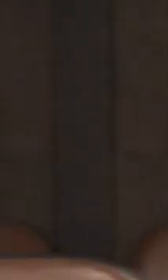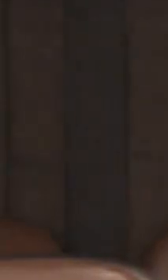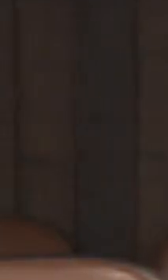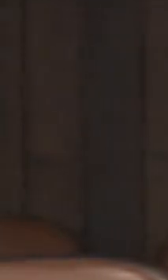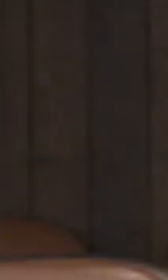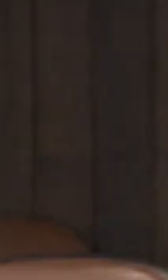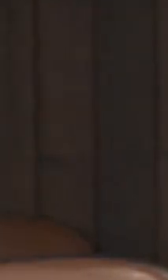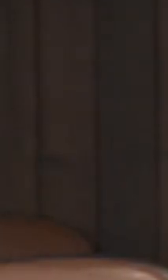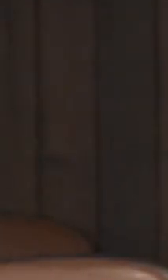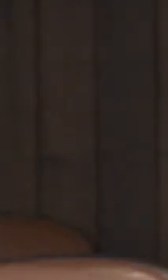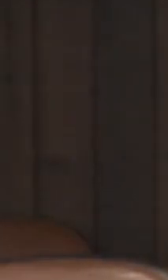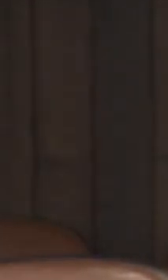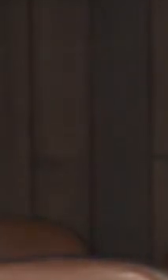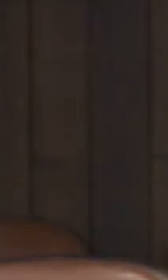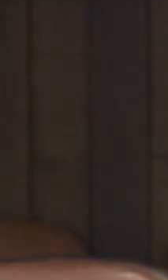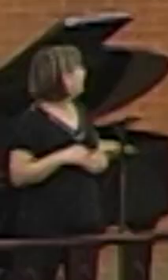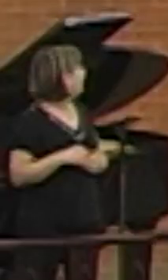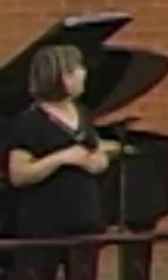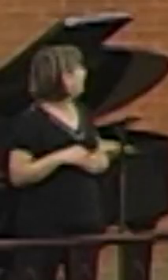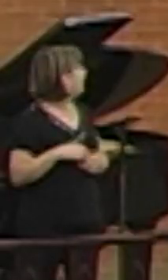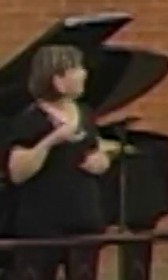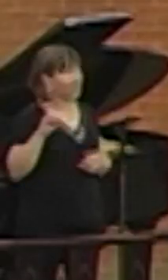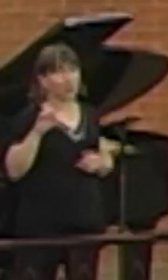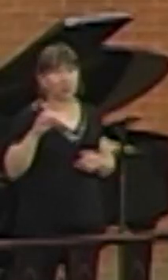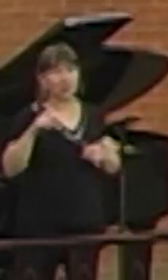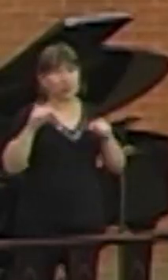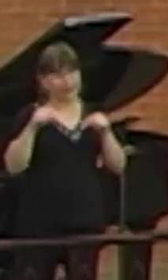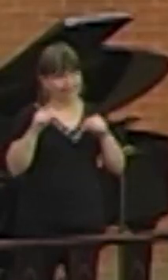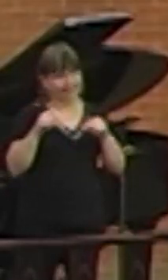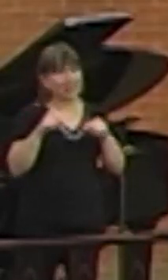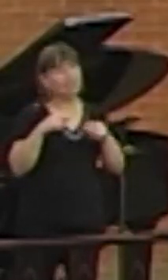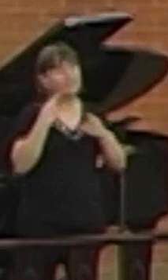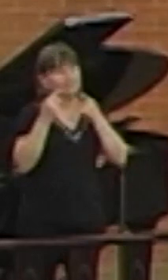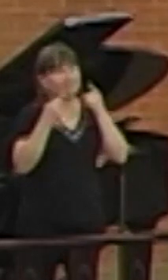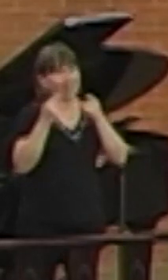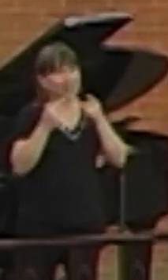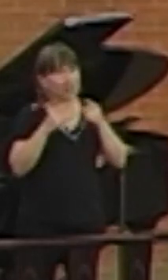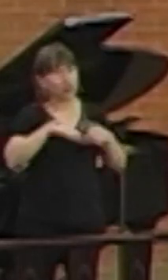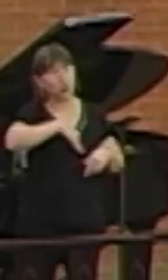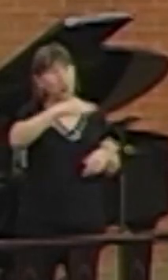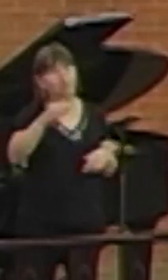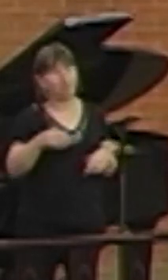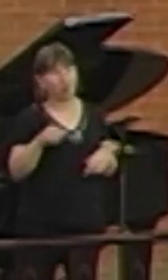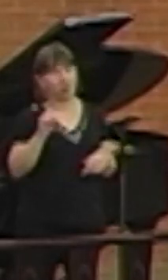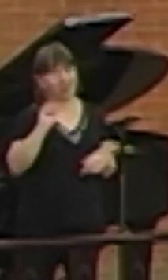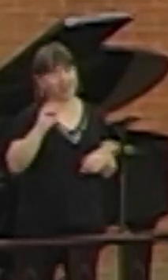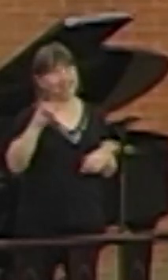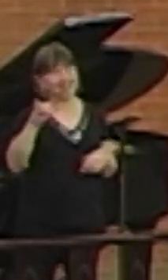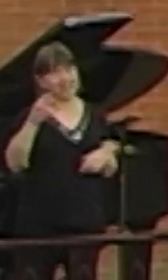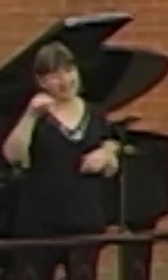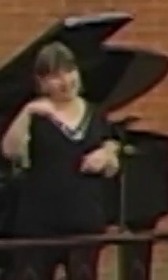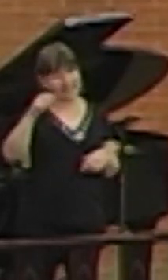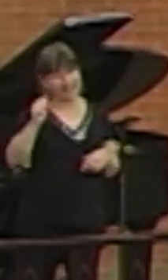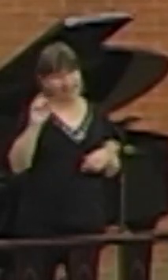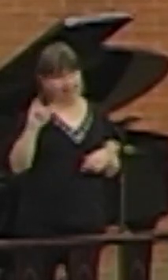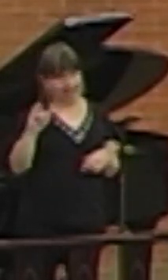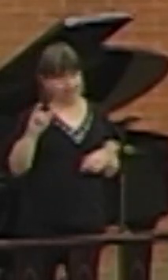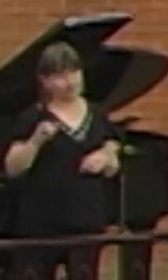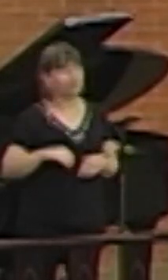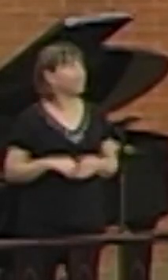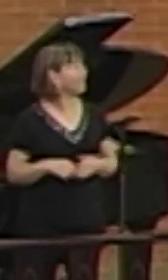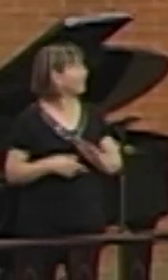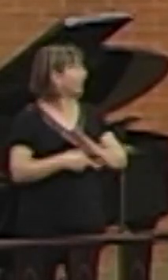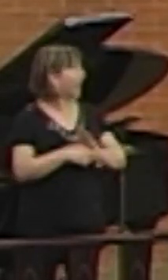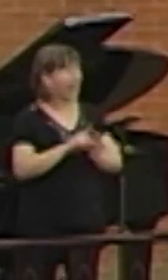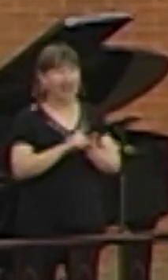Tenda da congregação ao povo mas aqui ele falou do Monte Sinai que que significa Isto é antes dos